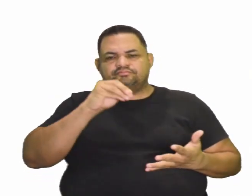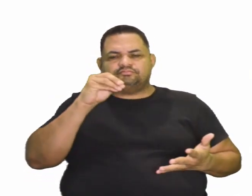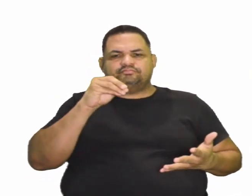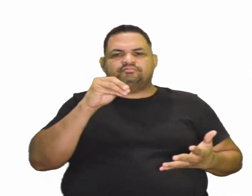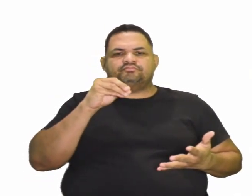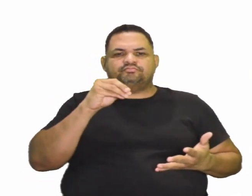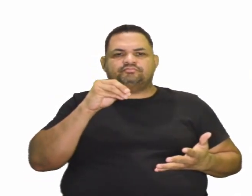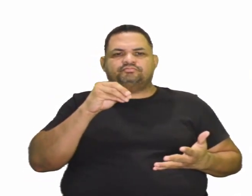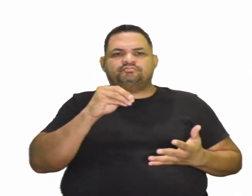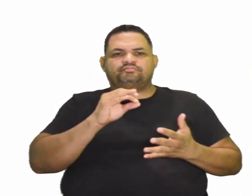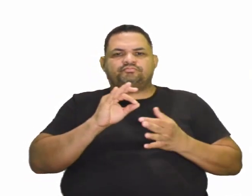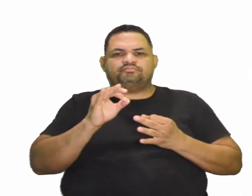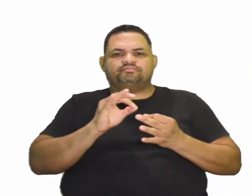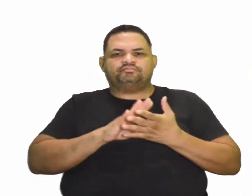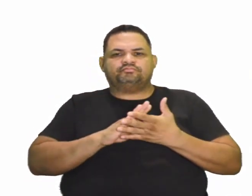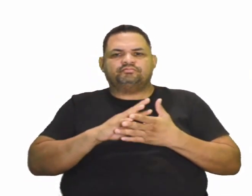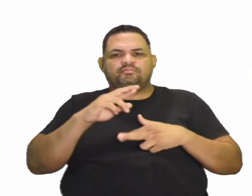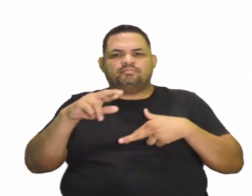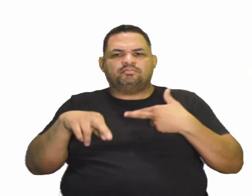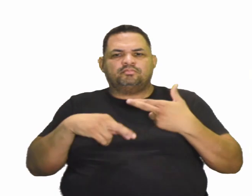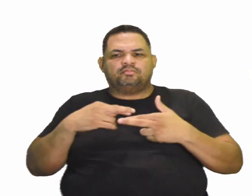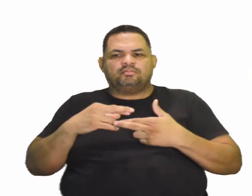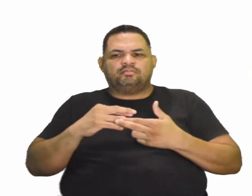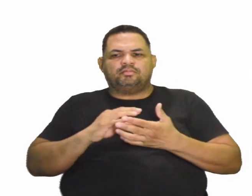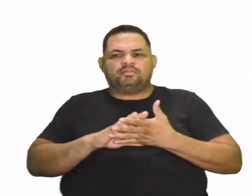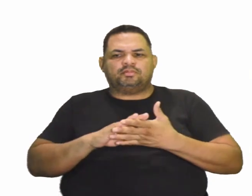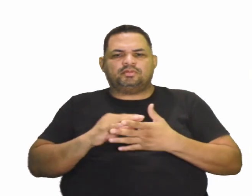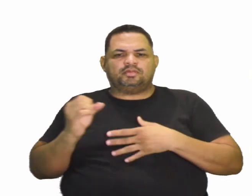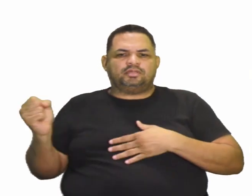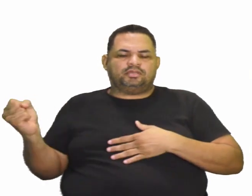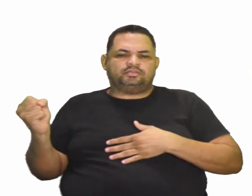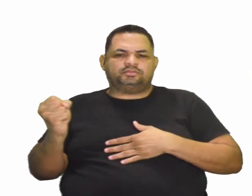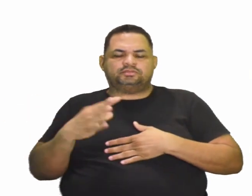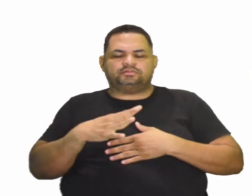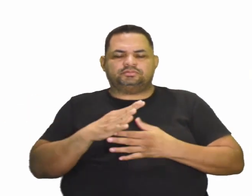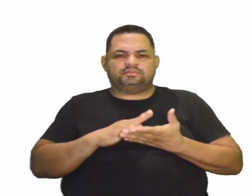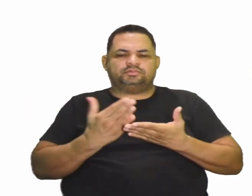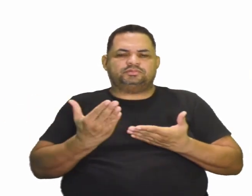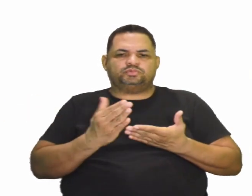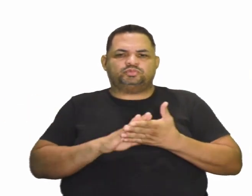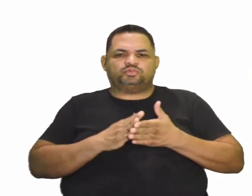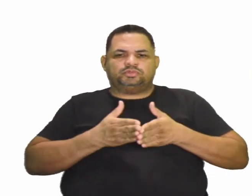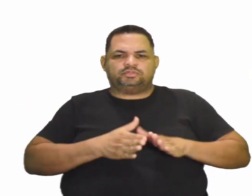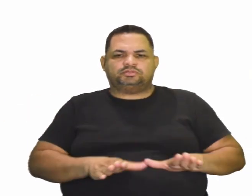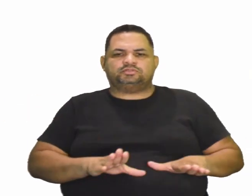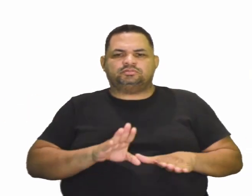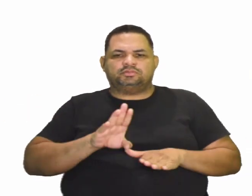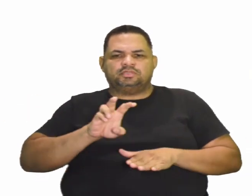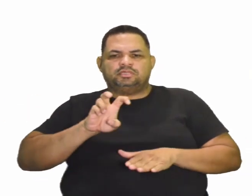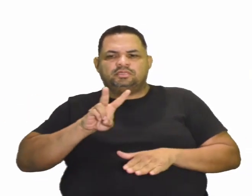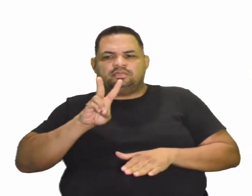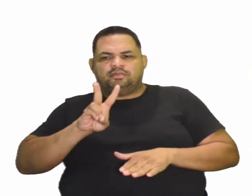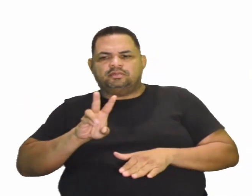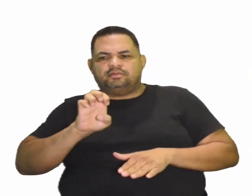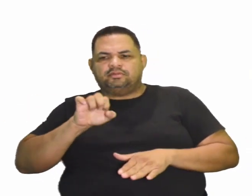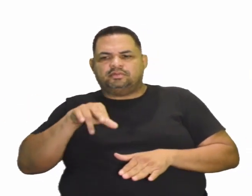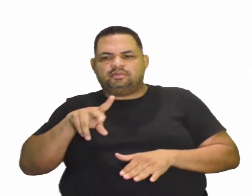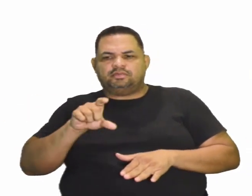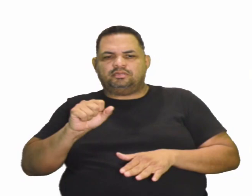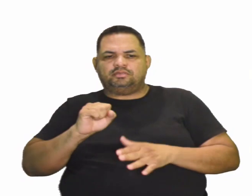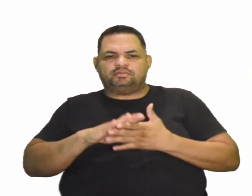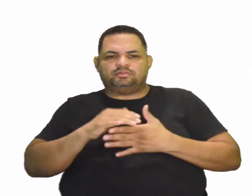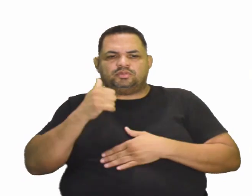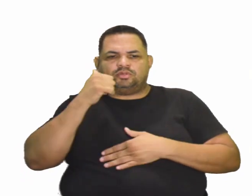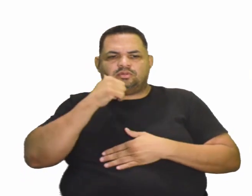a Nascimento, né, a obra Nascimento de Vênus. Ele traz aqui também uma moça, né, seminua,